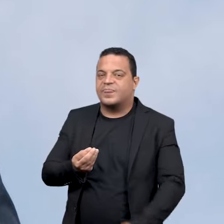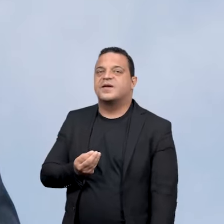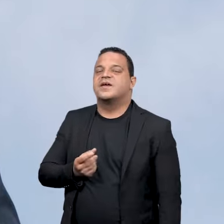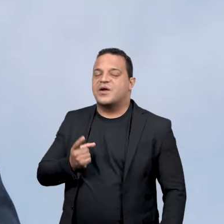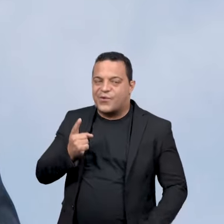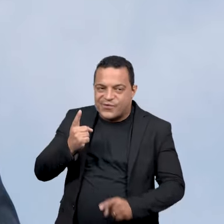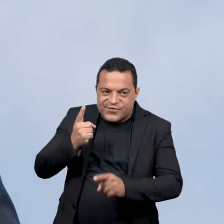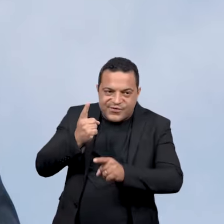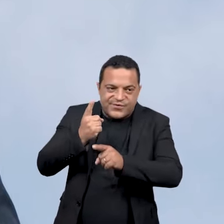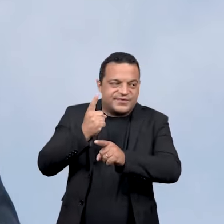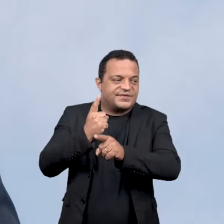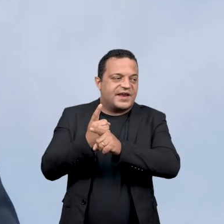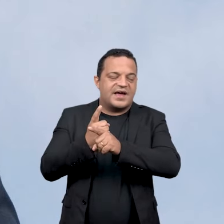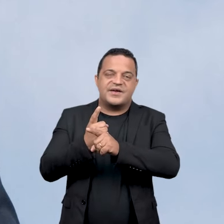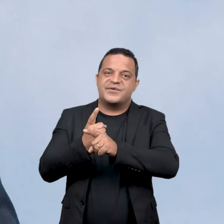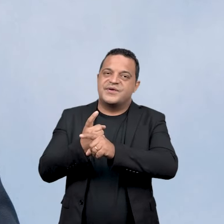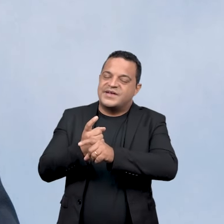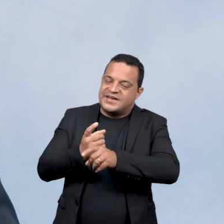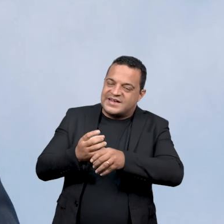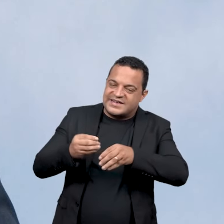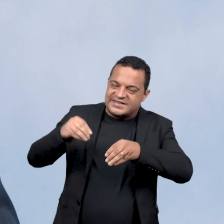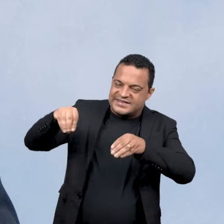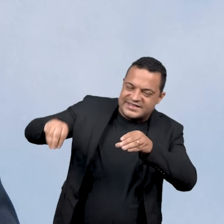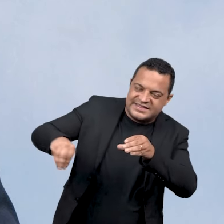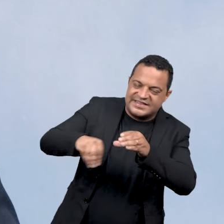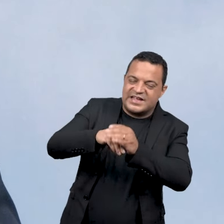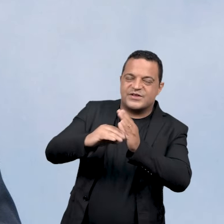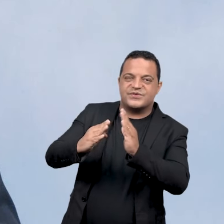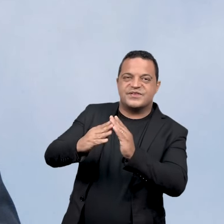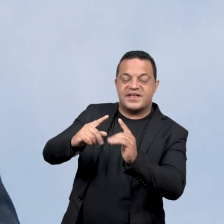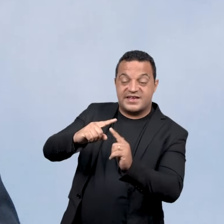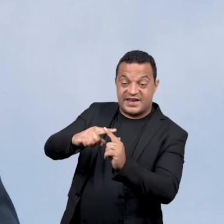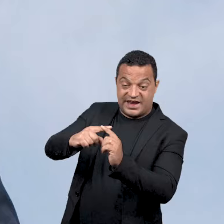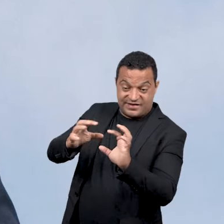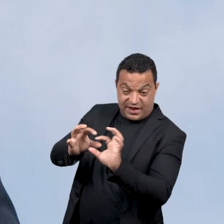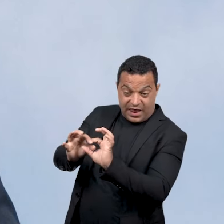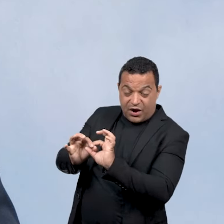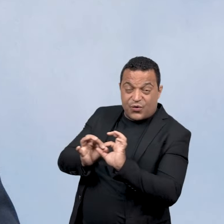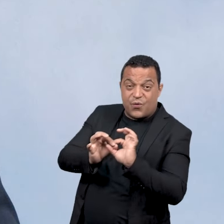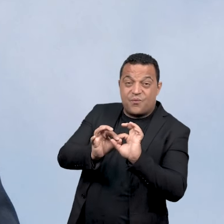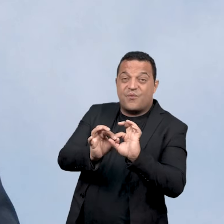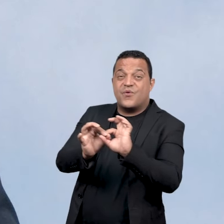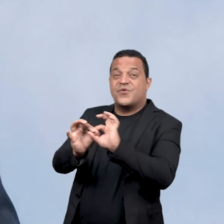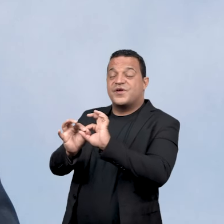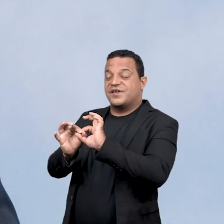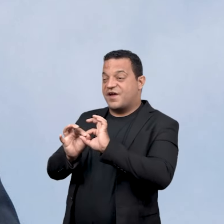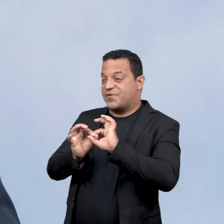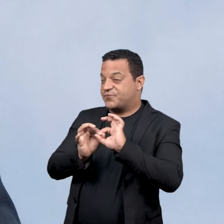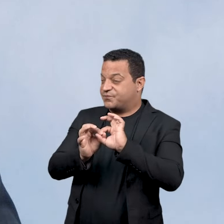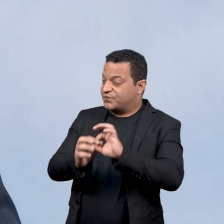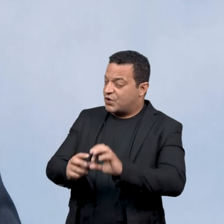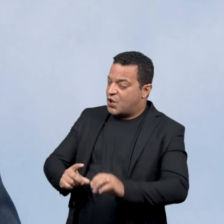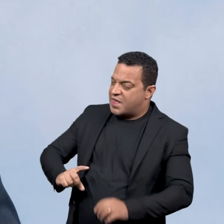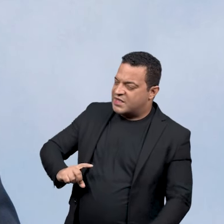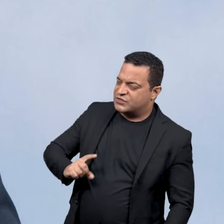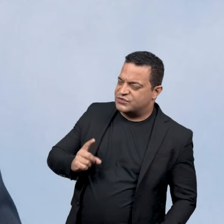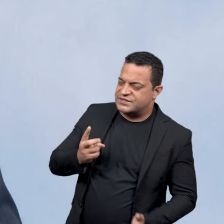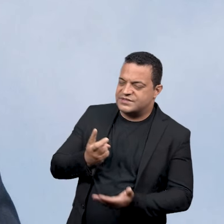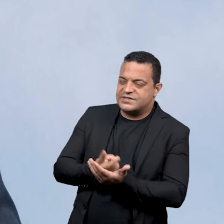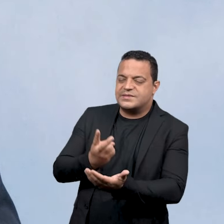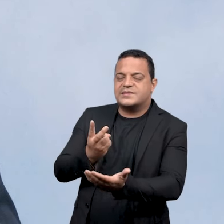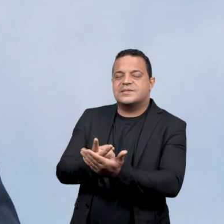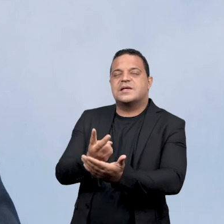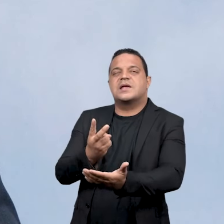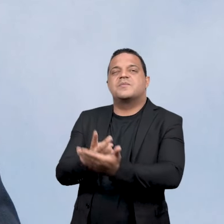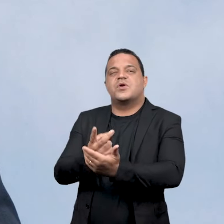a alegria da comunhão do corpo, nos cultos, em assistir o programa todos os domingos.